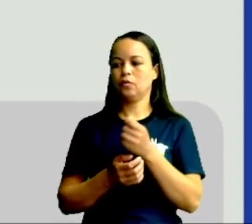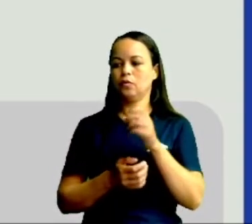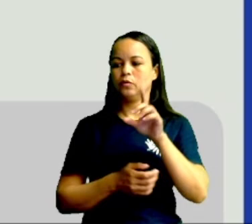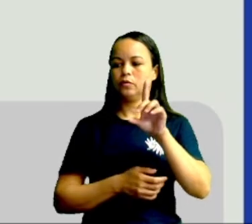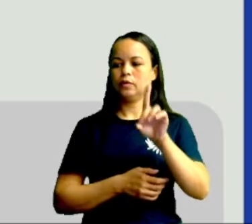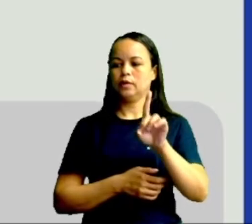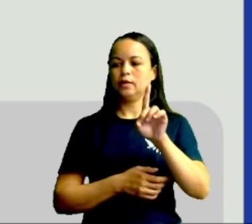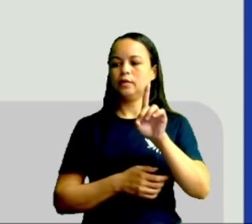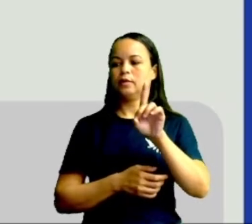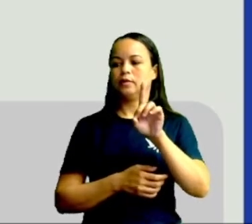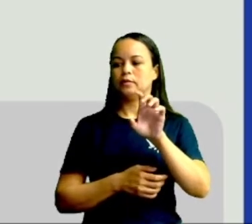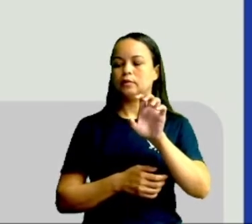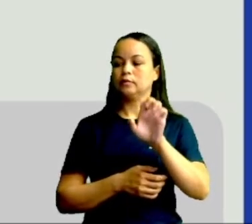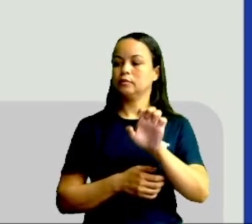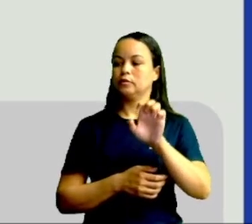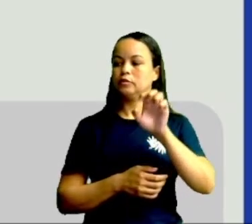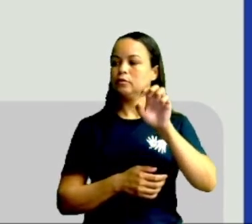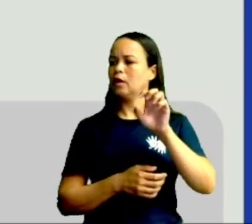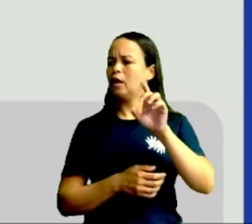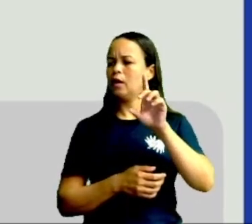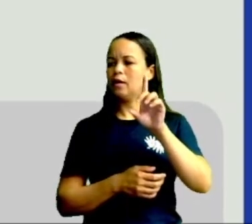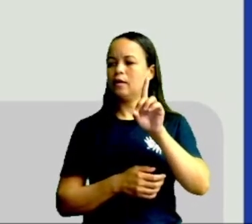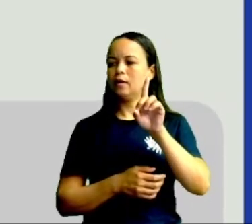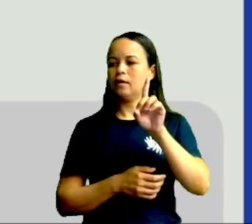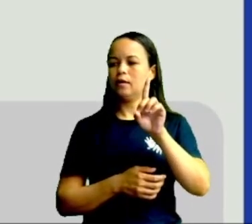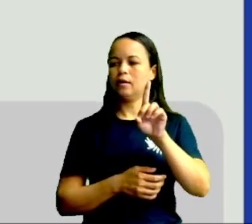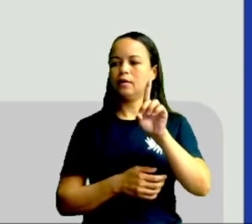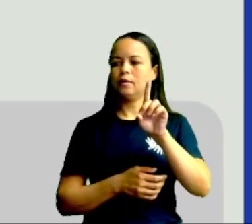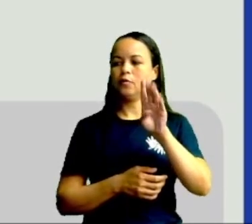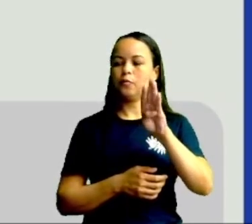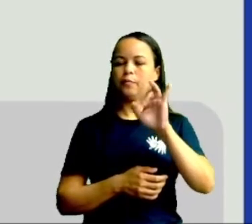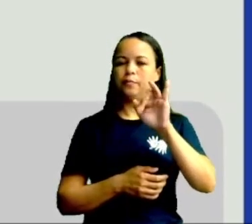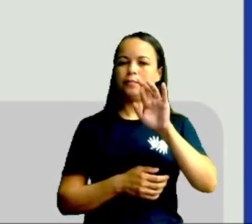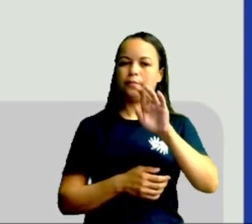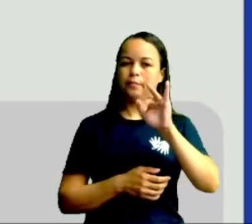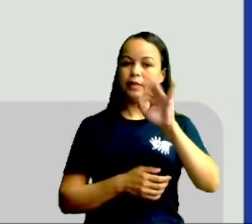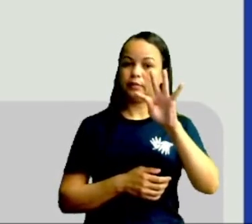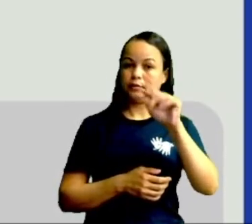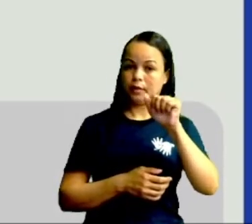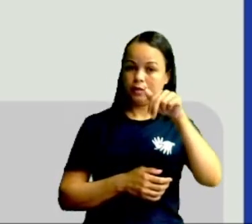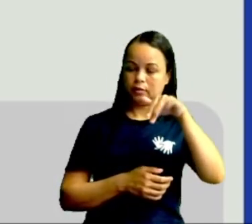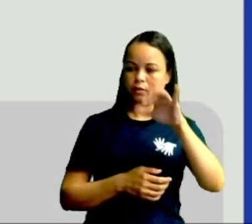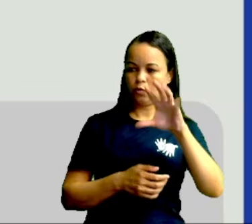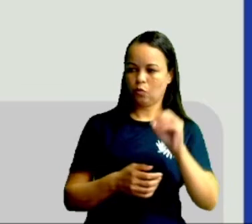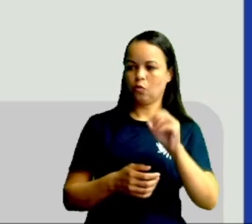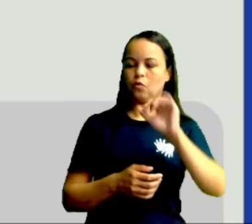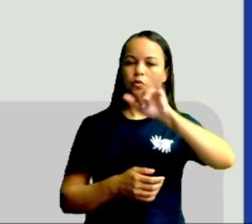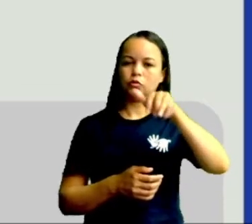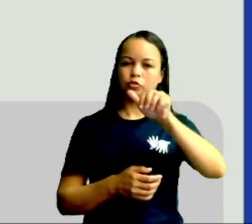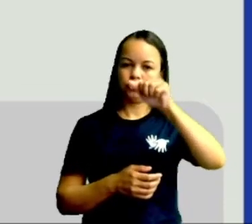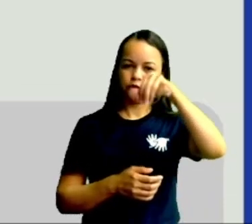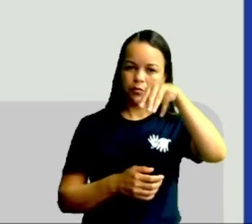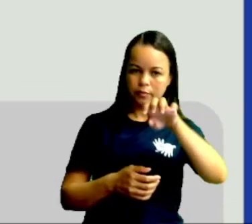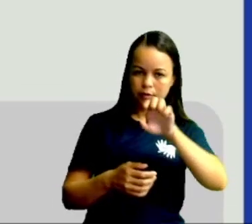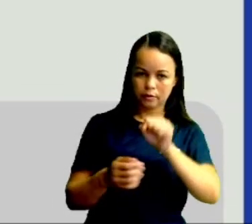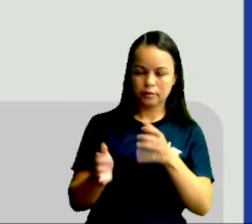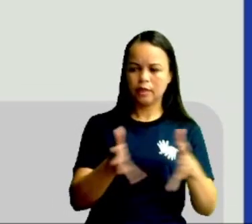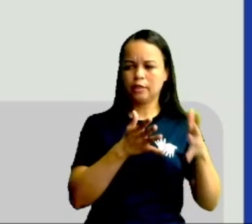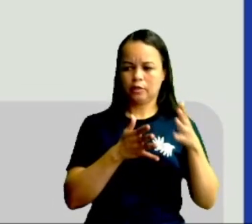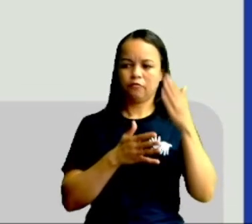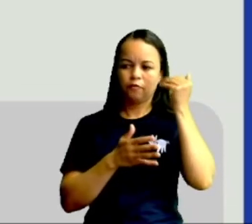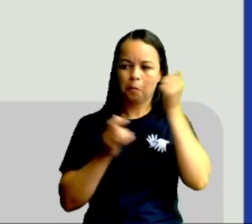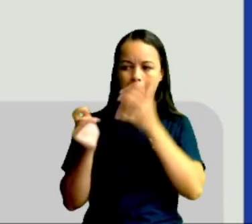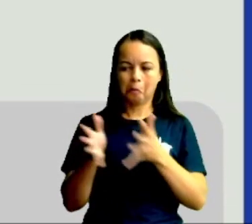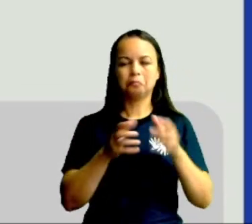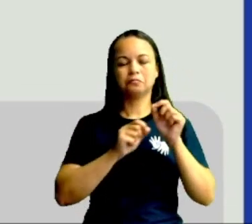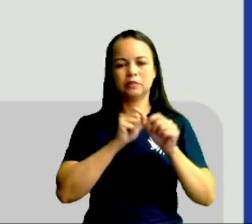Olha aí, vocês dão uma olhadinha aí no GIF, né? O deslocamento do... Aí vem o outro movimento, que é o